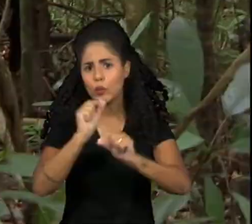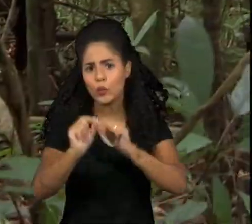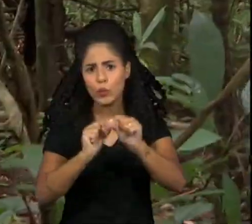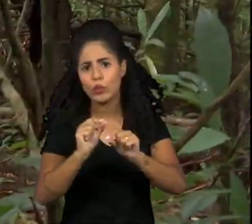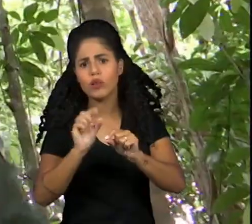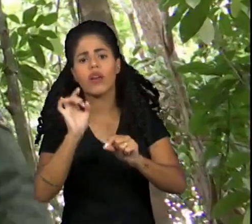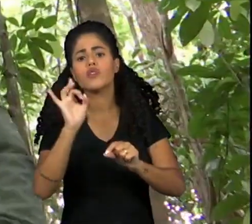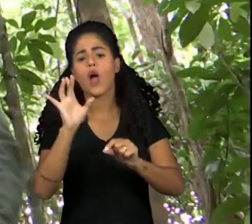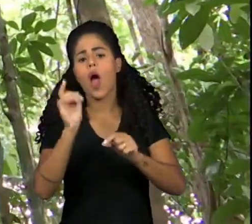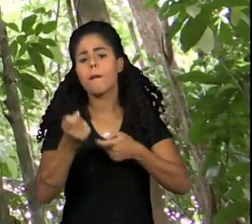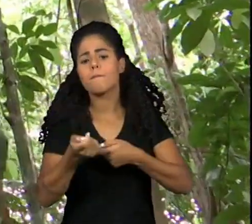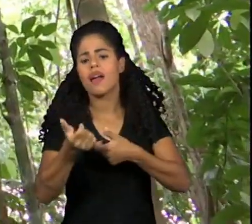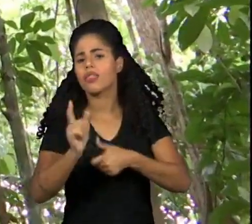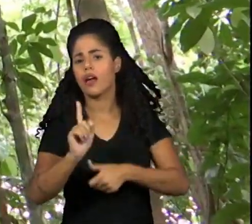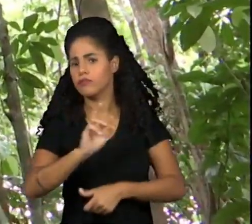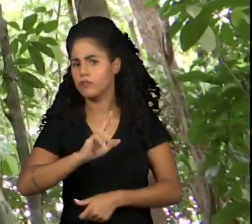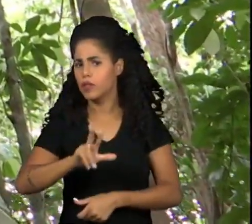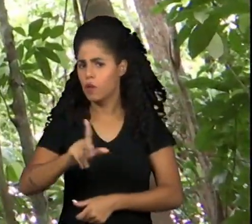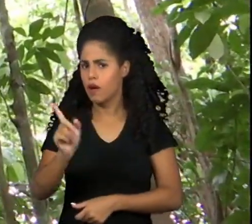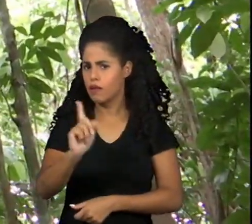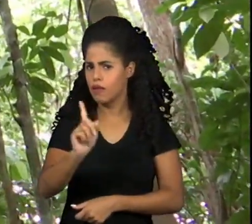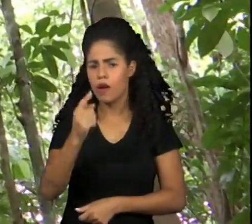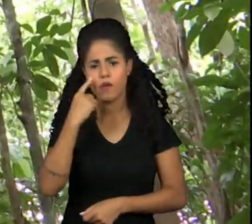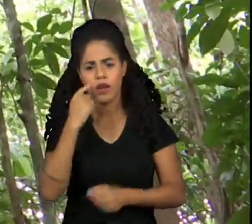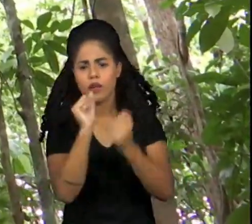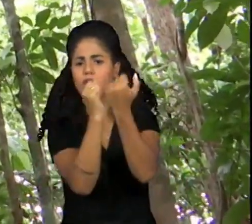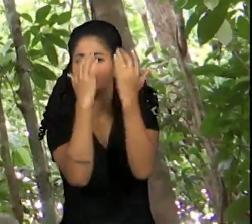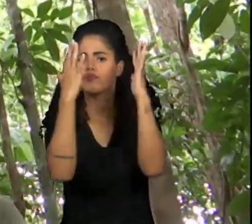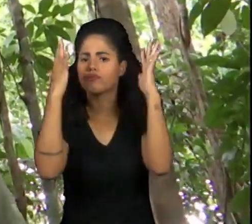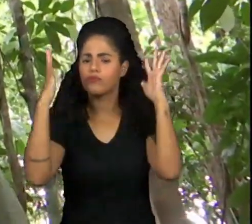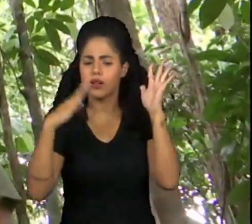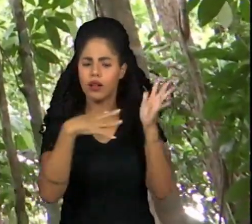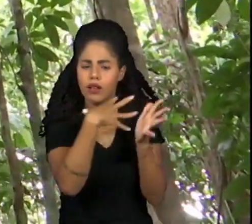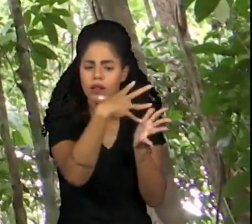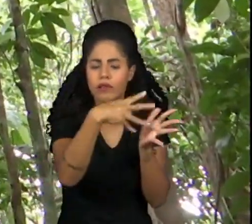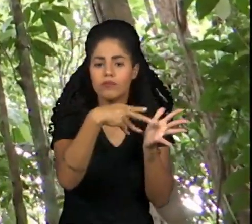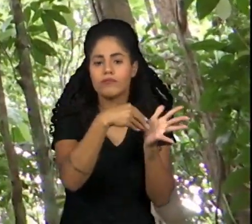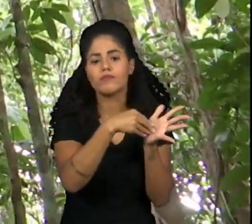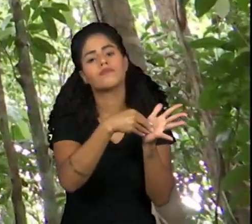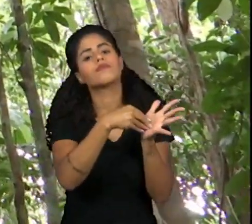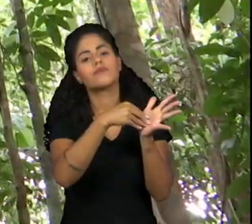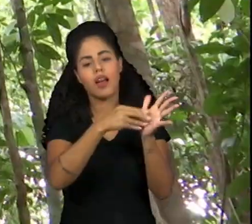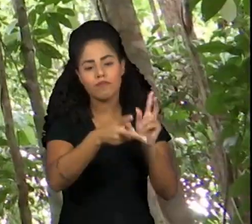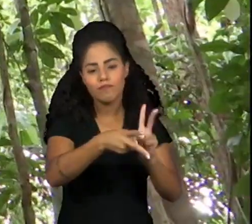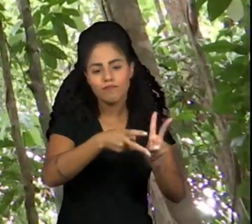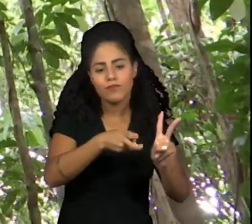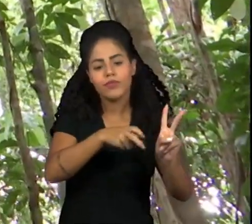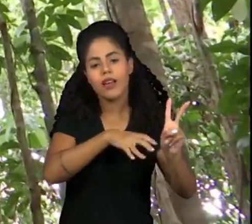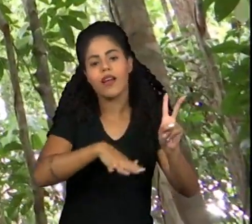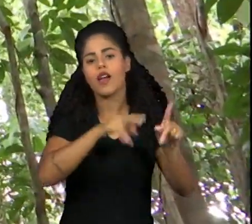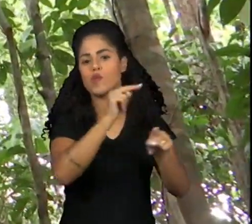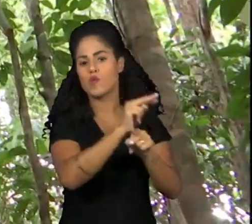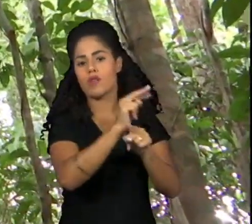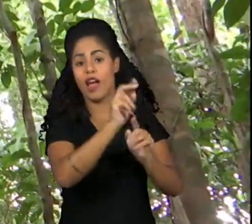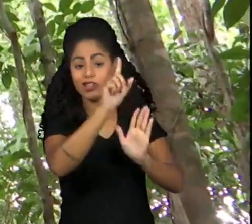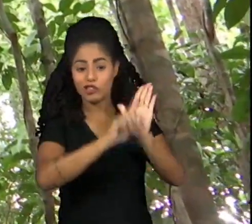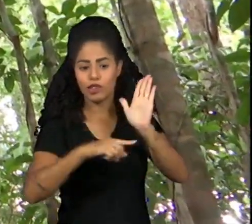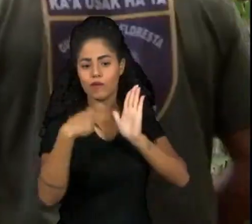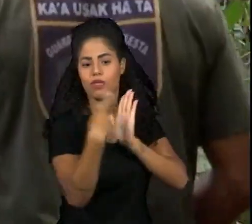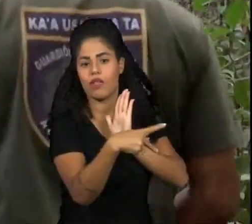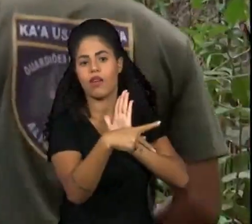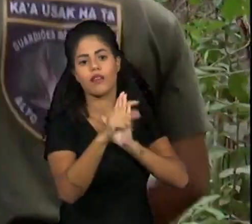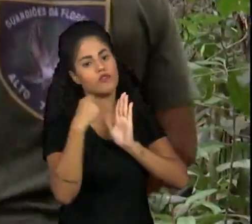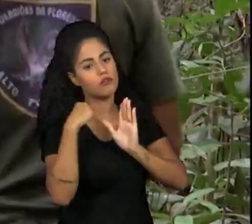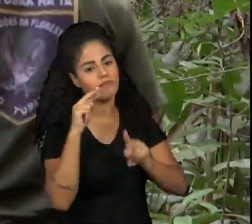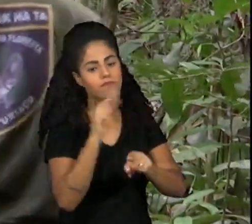esse benefício ambiental que é a razão de fazer terras indígenas. Eles têm direito para